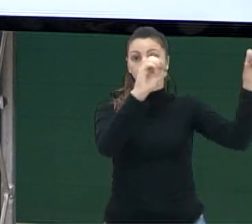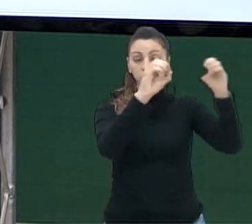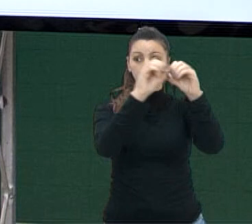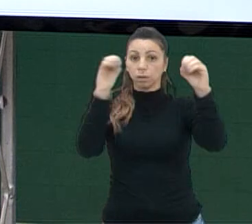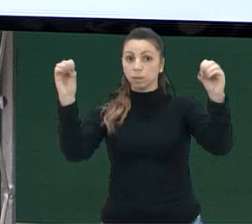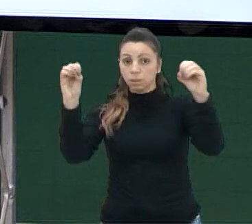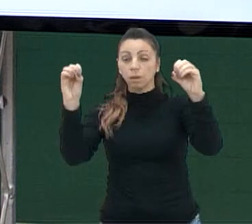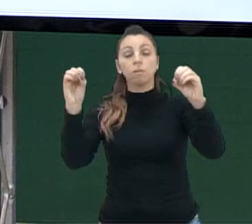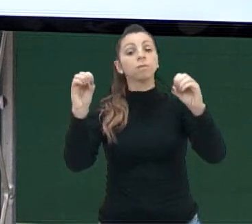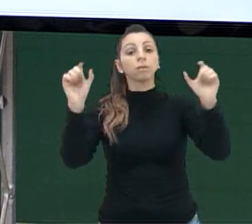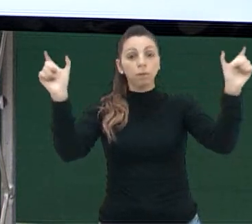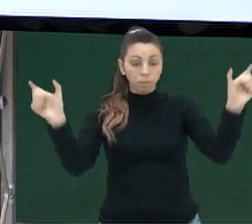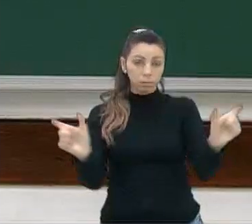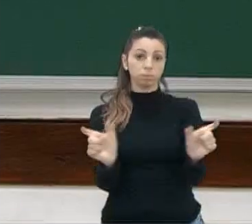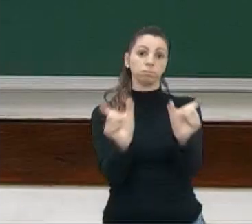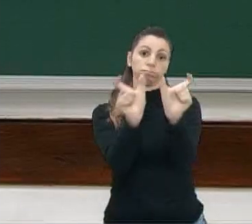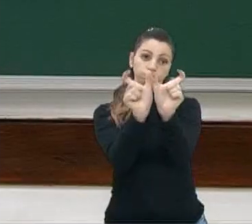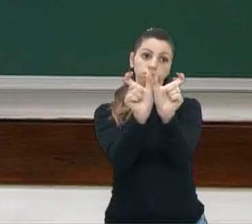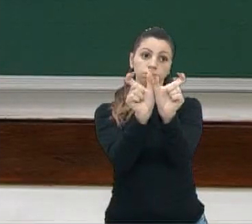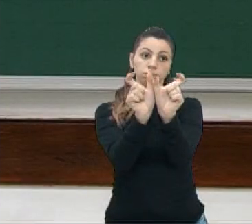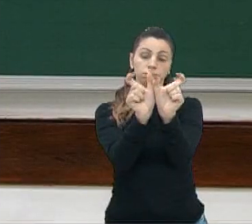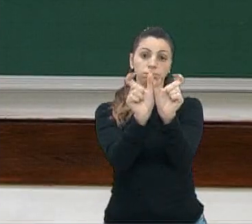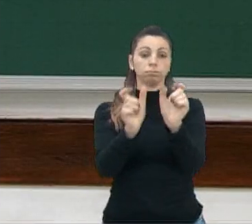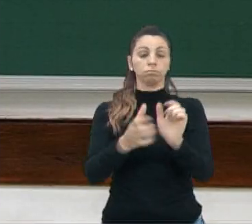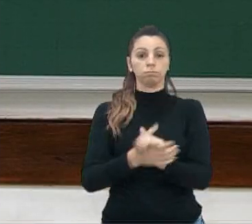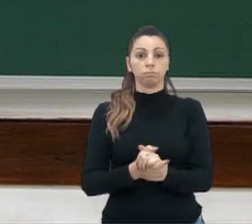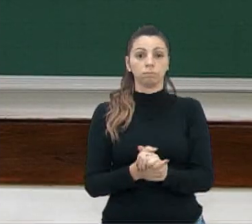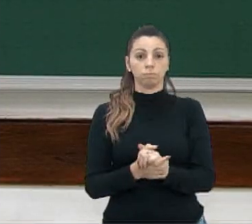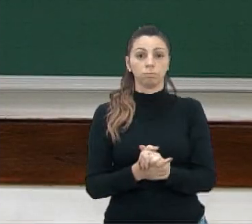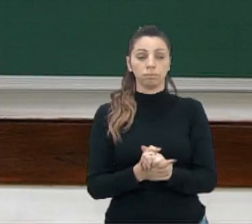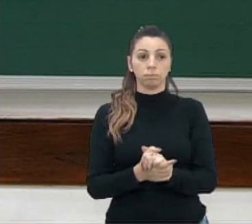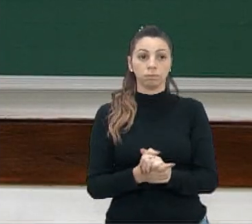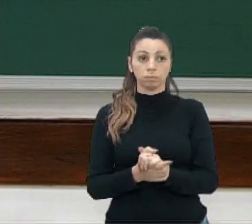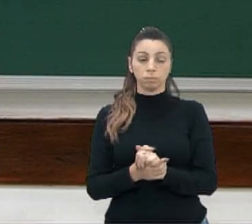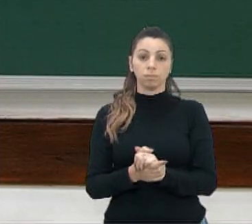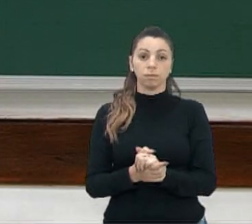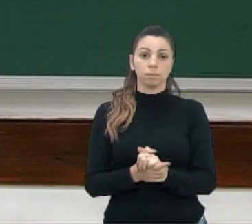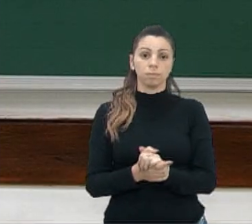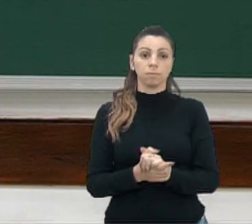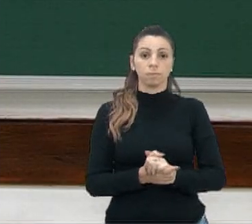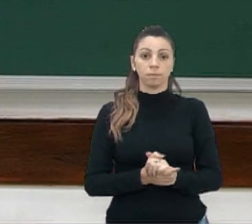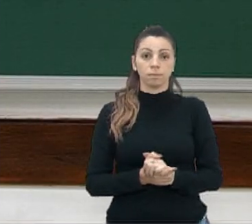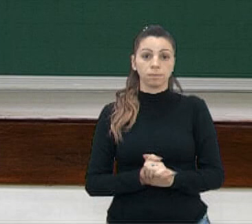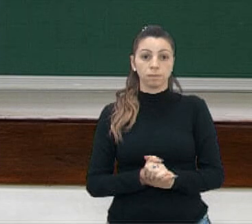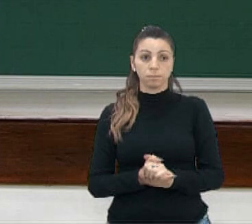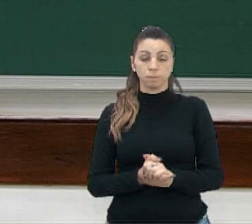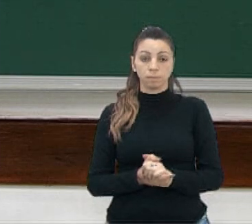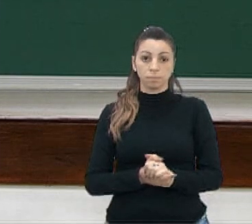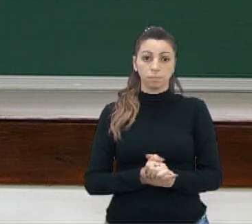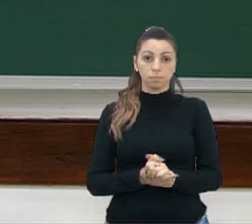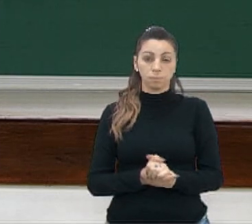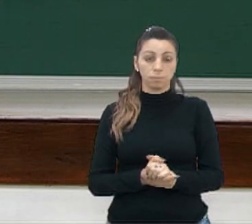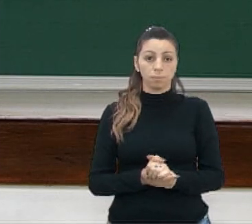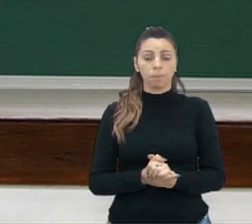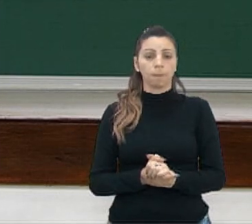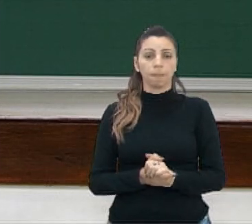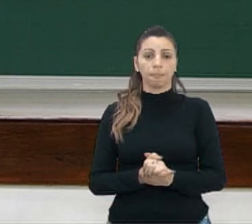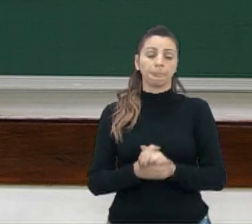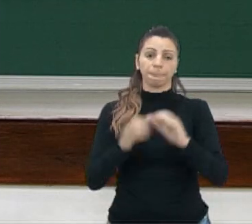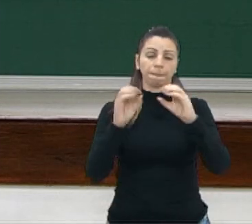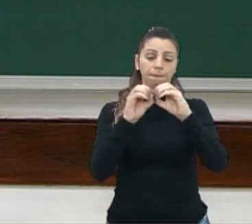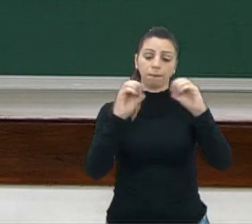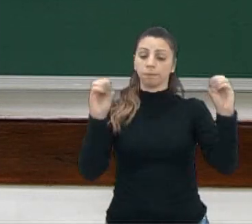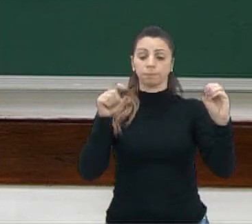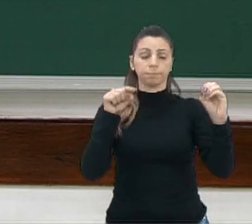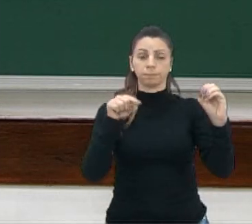os períodos simples têm uma oração só e os períodos compostos têm várias orações. E essas orações, quando num